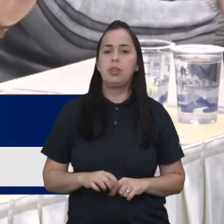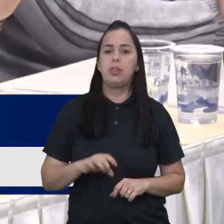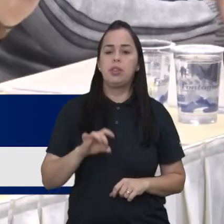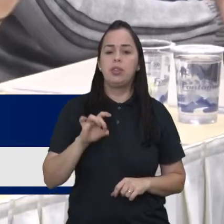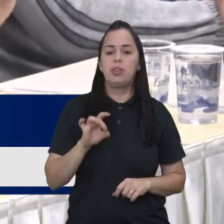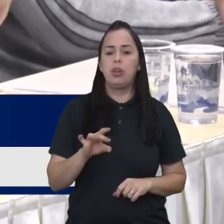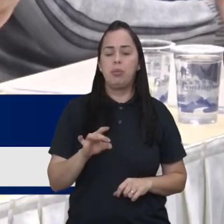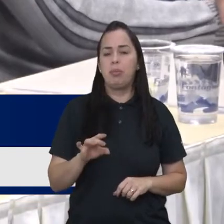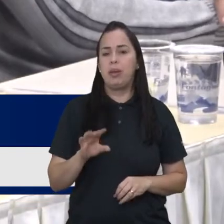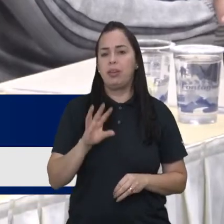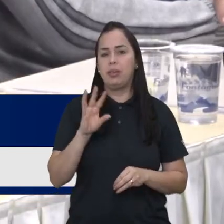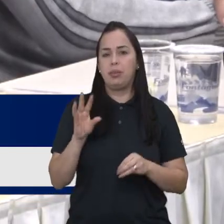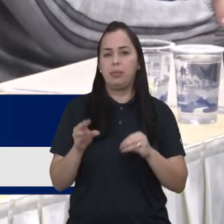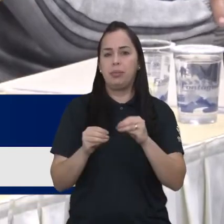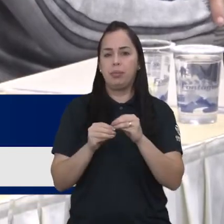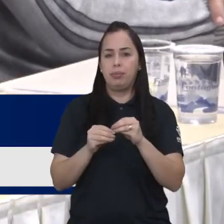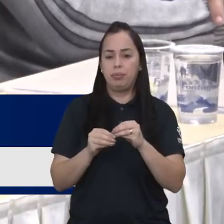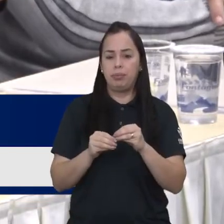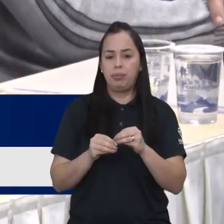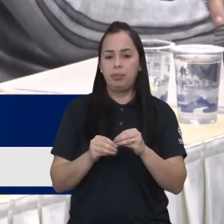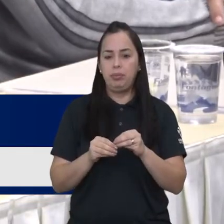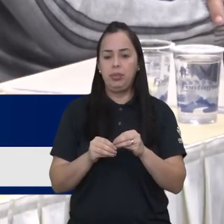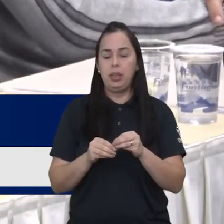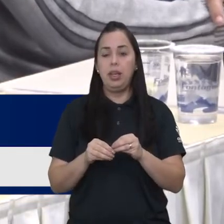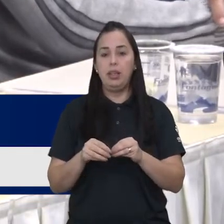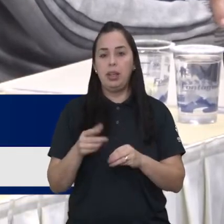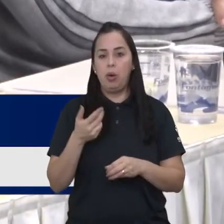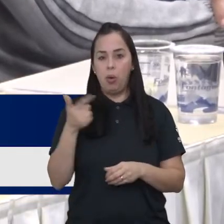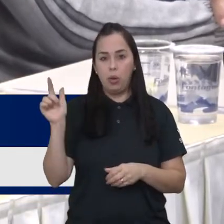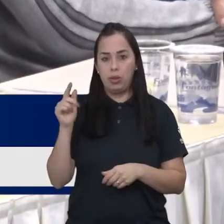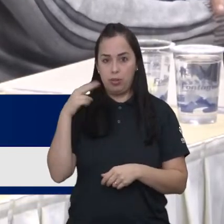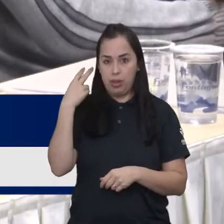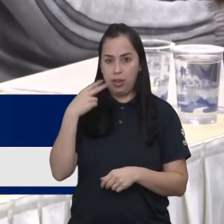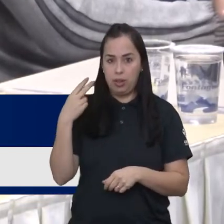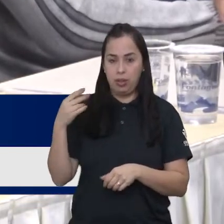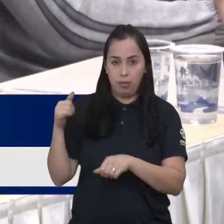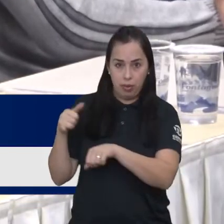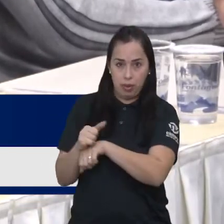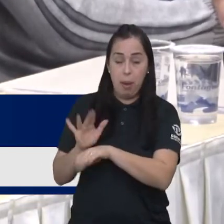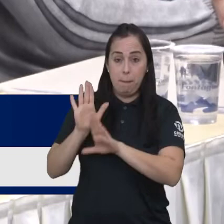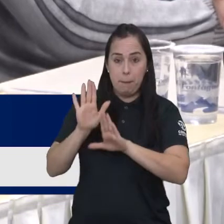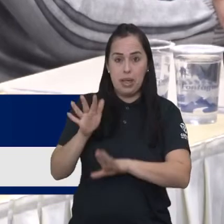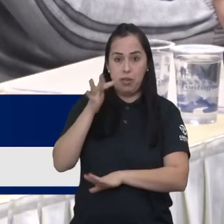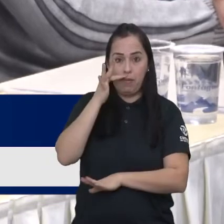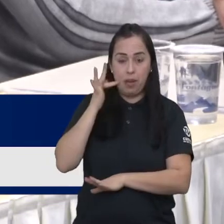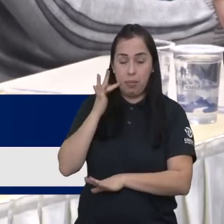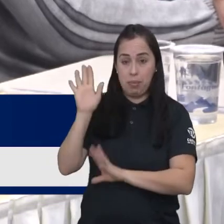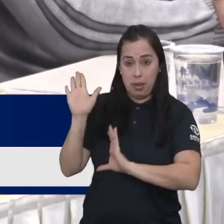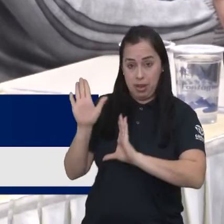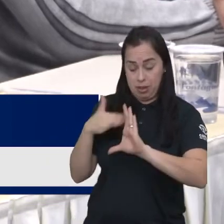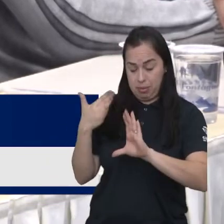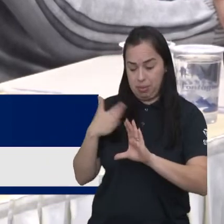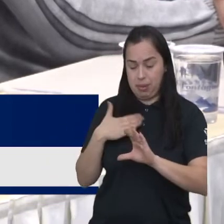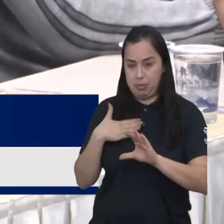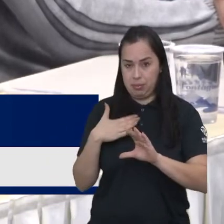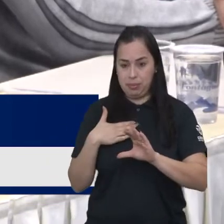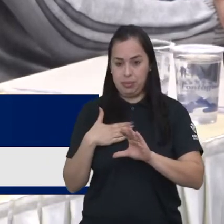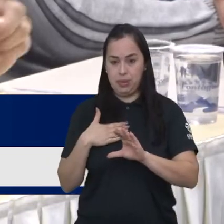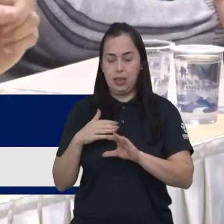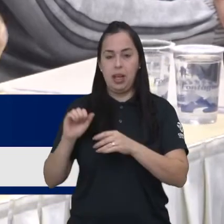só falar de um assunto aqui, tem alguns outros vereadores que não puderam estar, mas o Fabião me encaminhou uma mensagem aqui